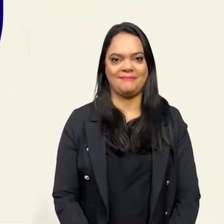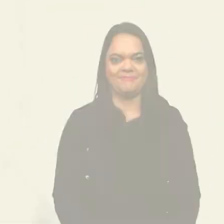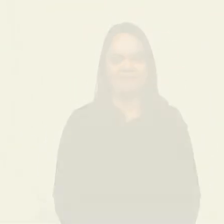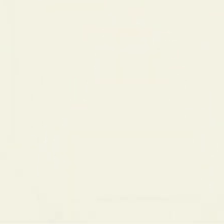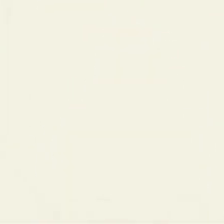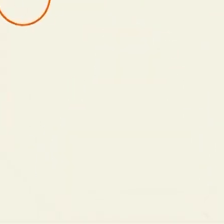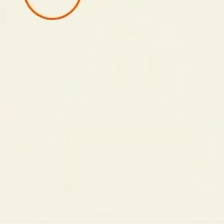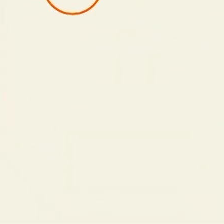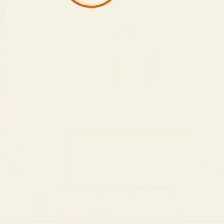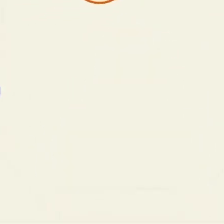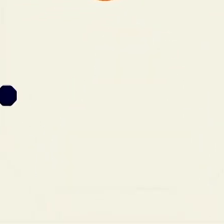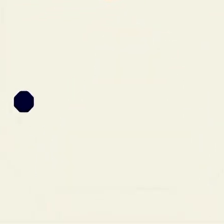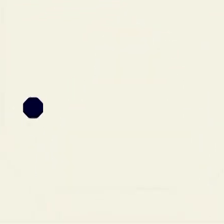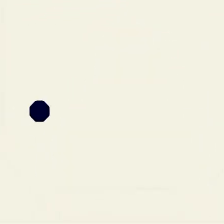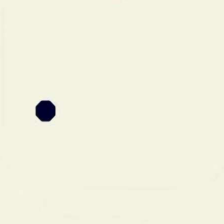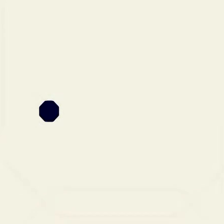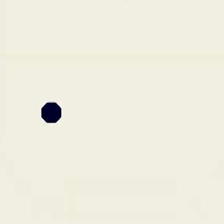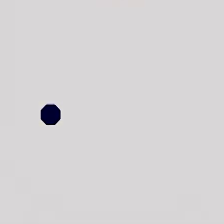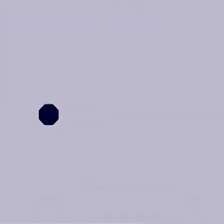Música